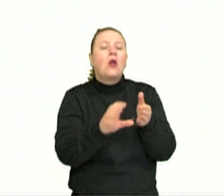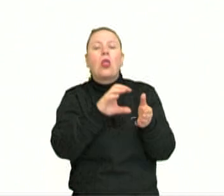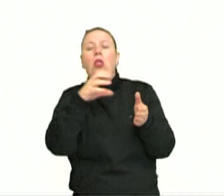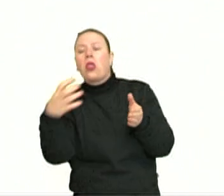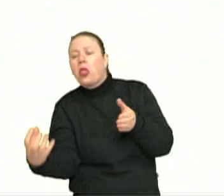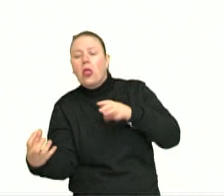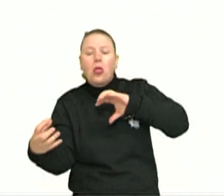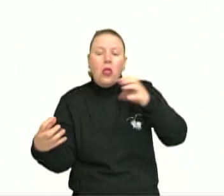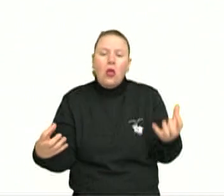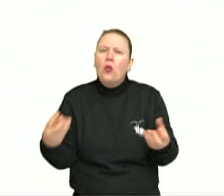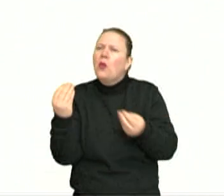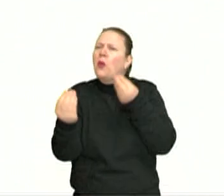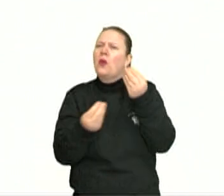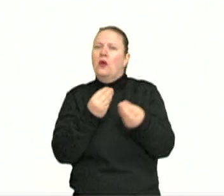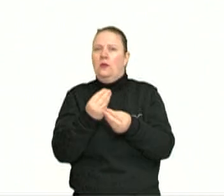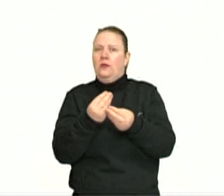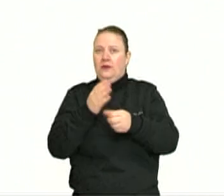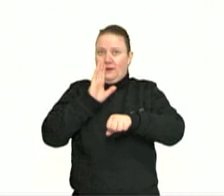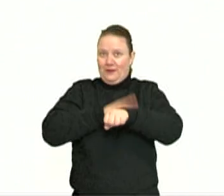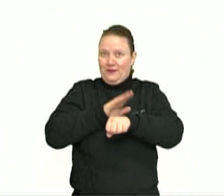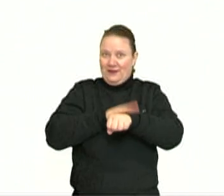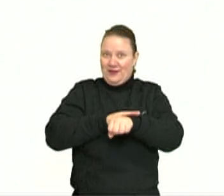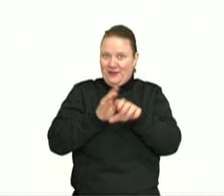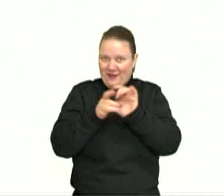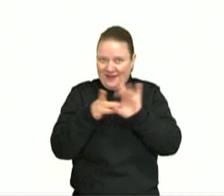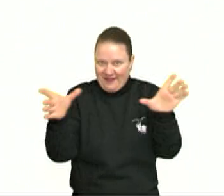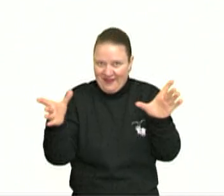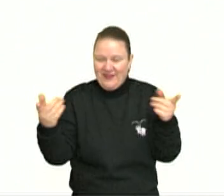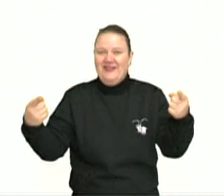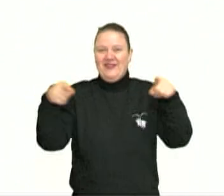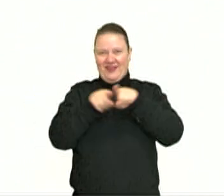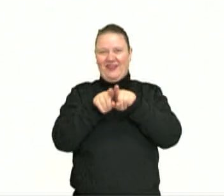um tempinho para vocês poderem pensar nisso e daqui a pouco a gente volta.